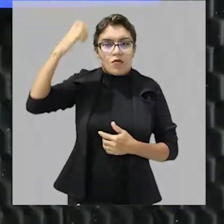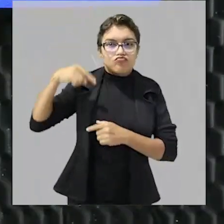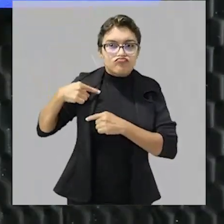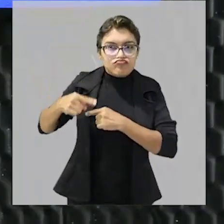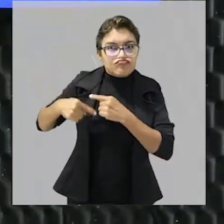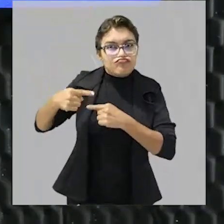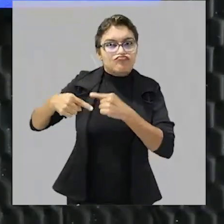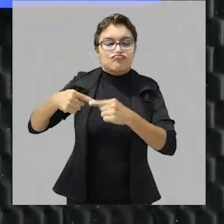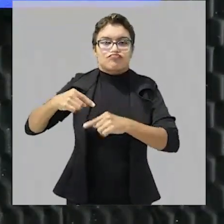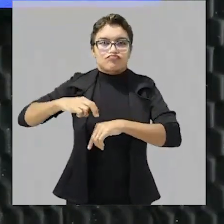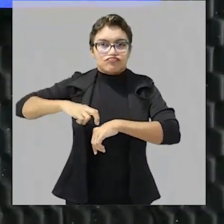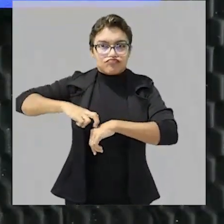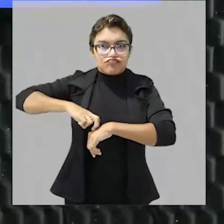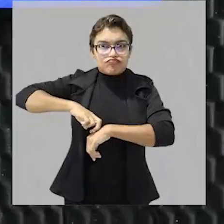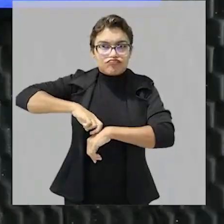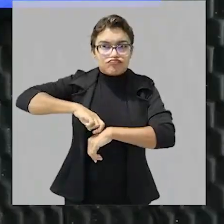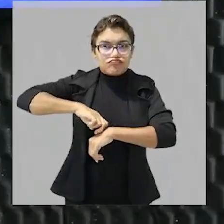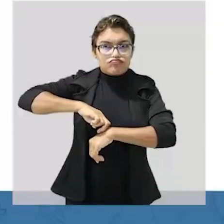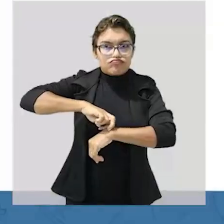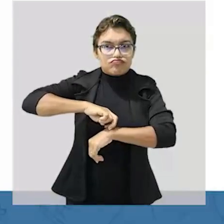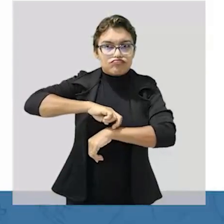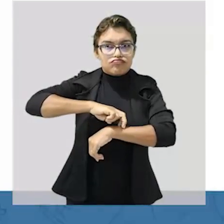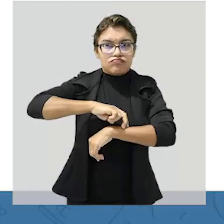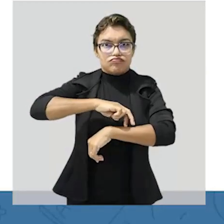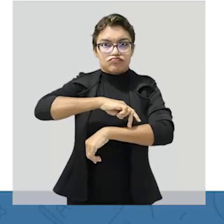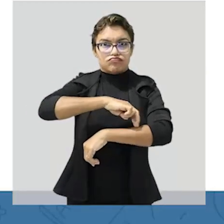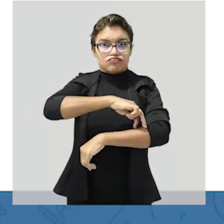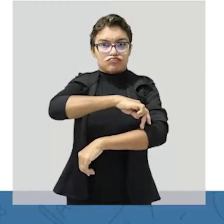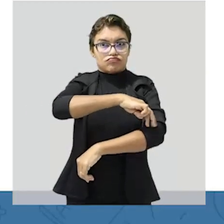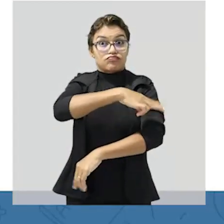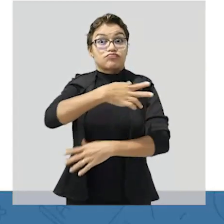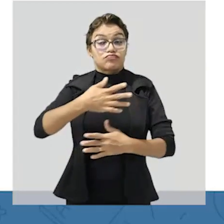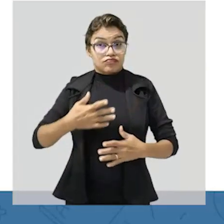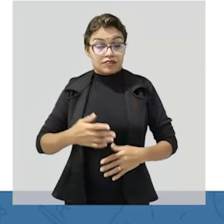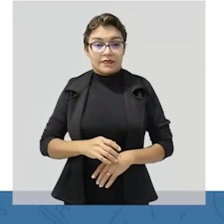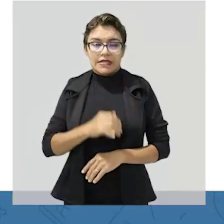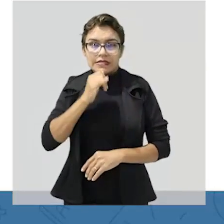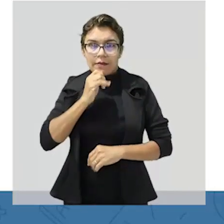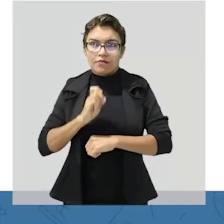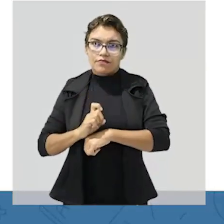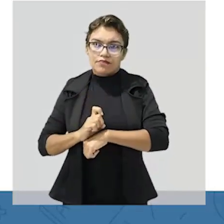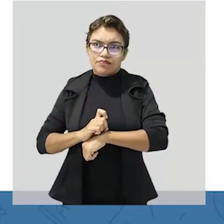aqui do Homo sapiens, por isso que eu chamei a tua atenção nos biólogos